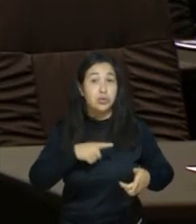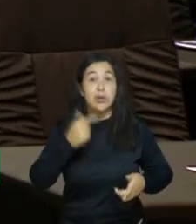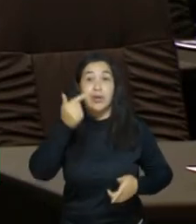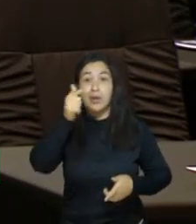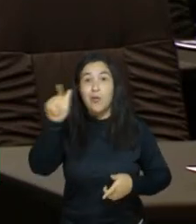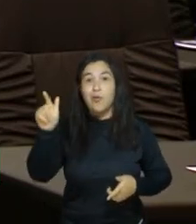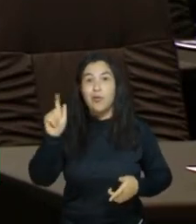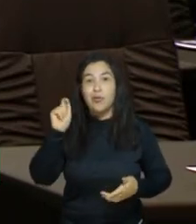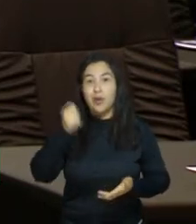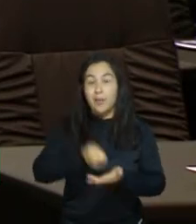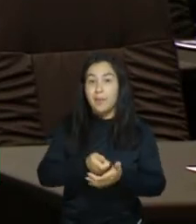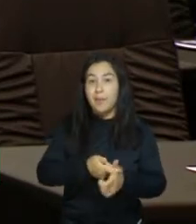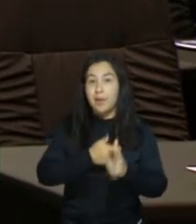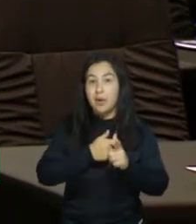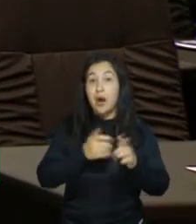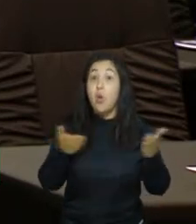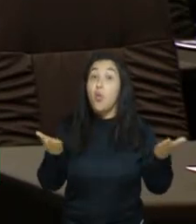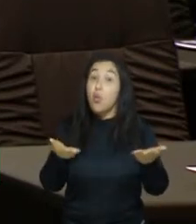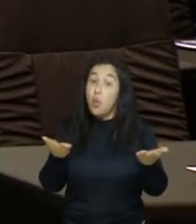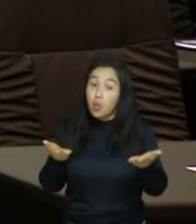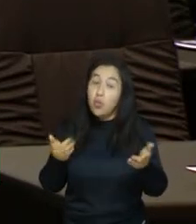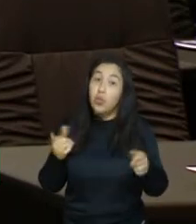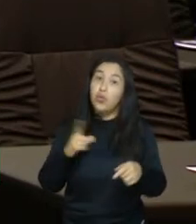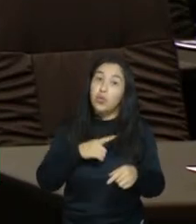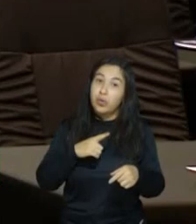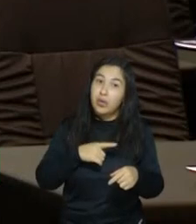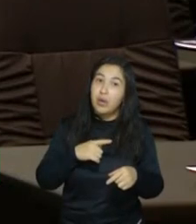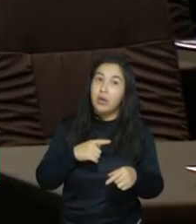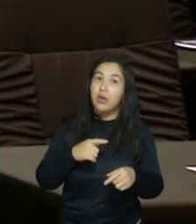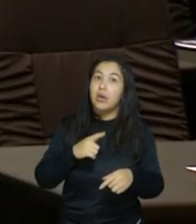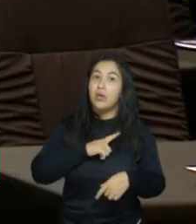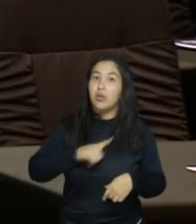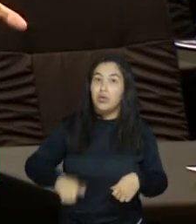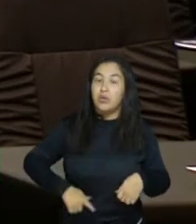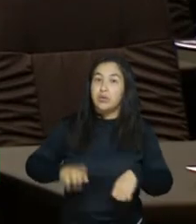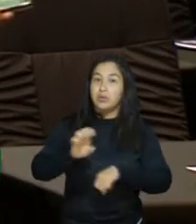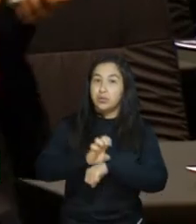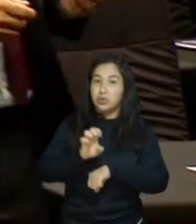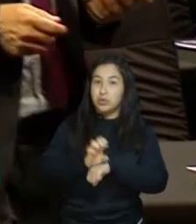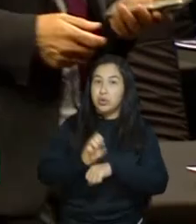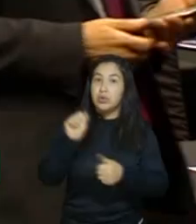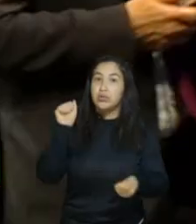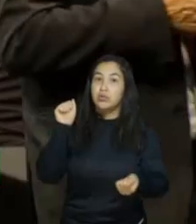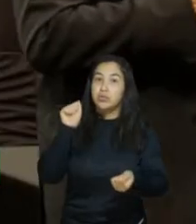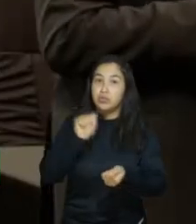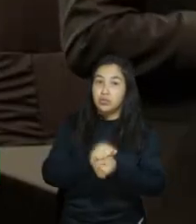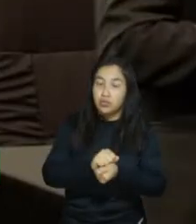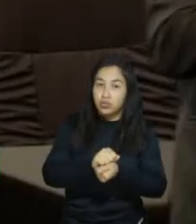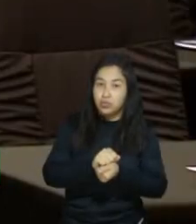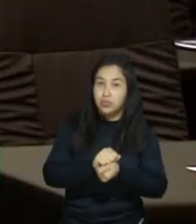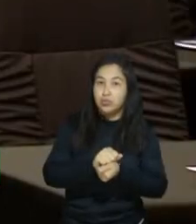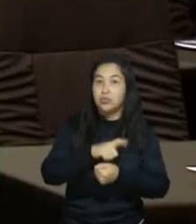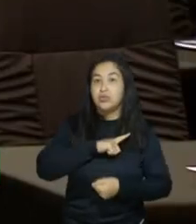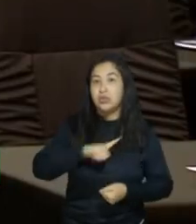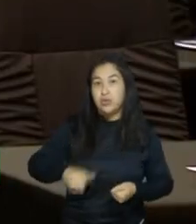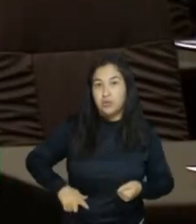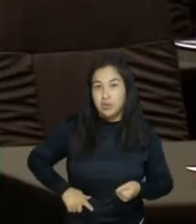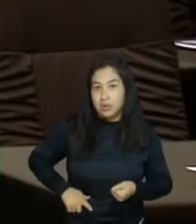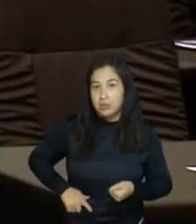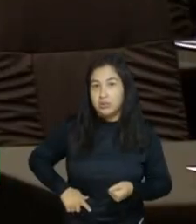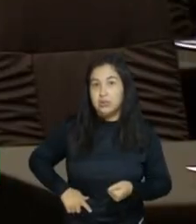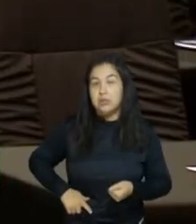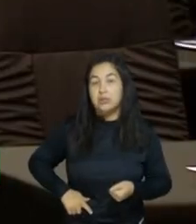evasão. Hoje é que, né, inclusive, o governo do estado agiu junto, teve até um vídeo do governador Jorginho Melo